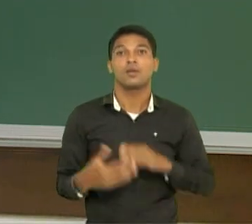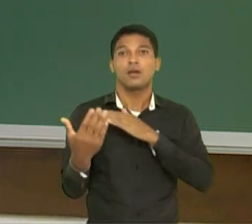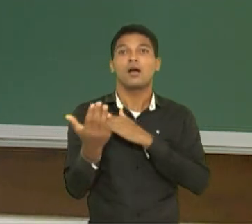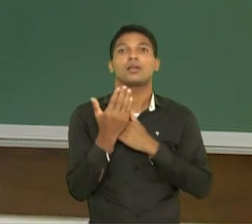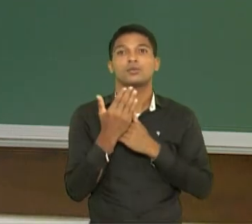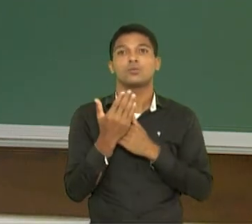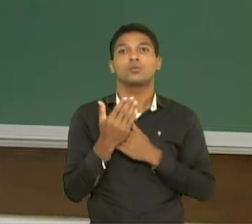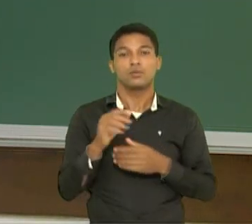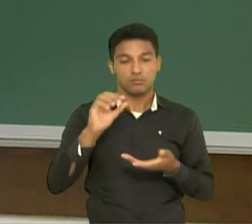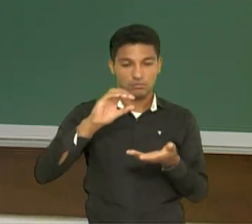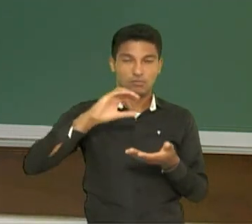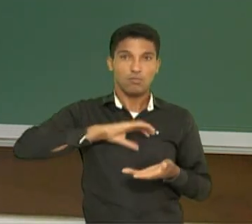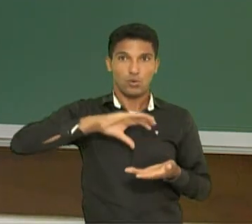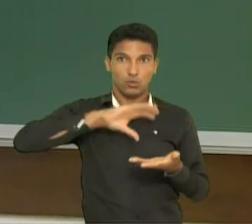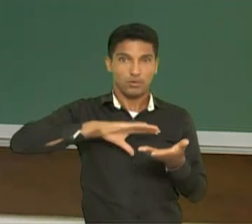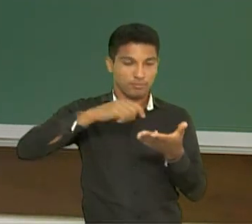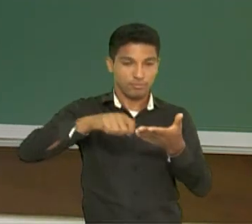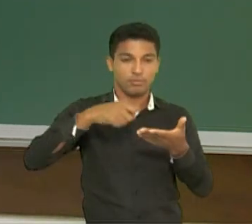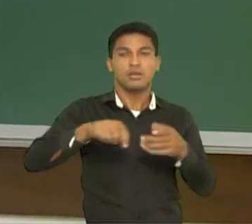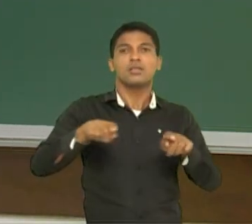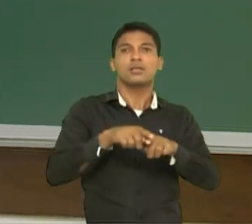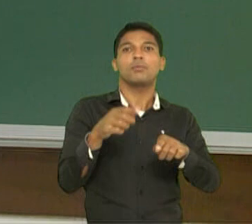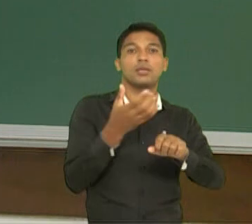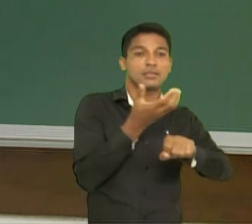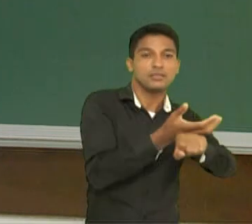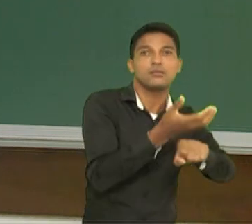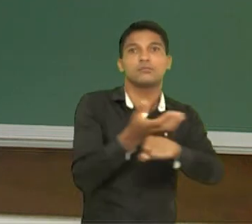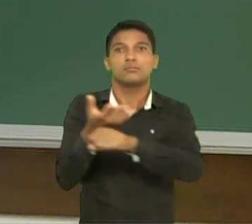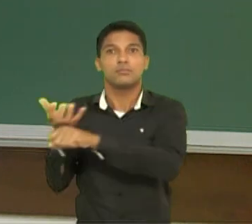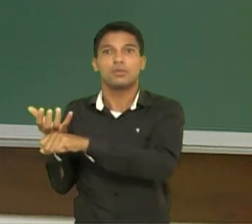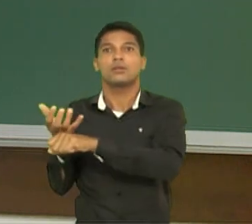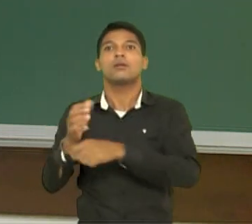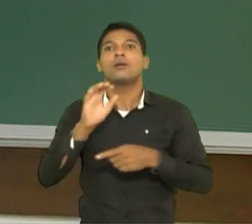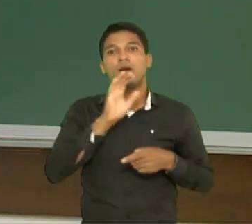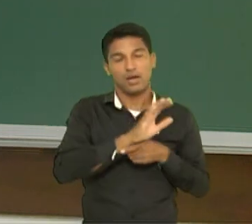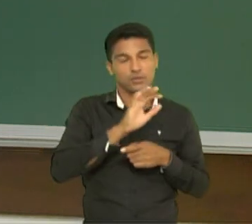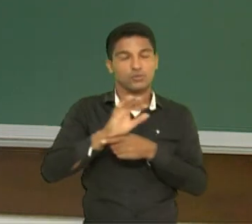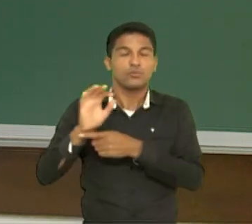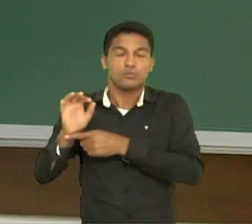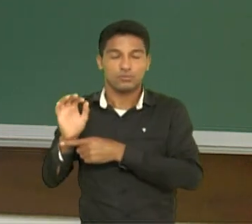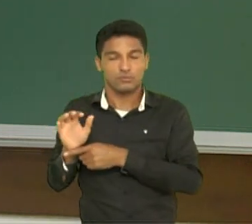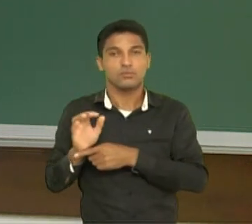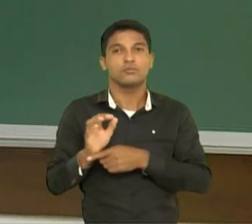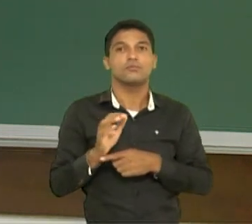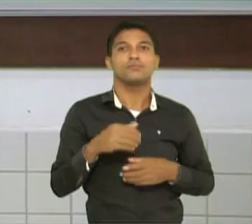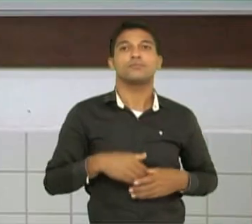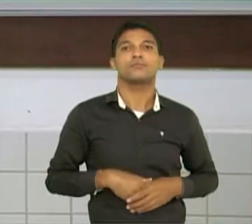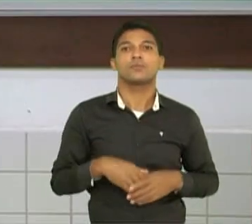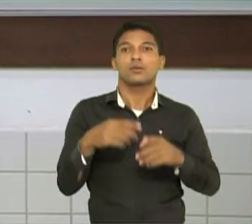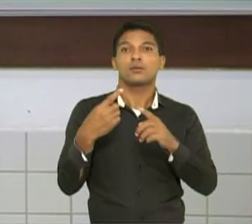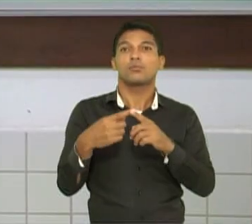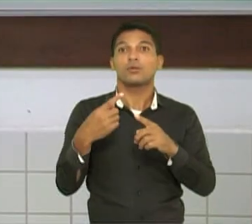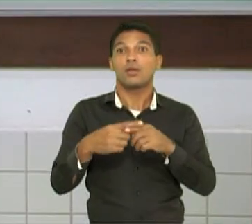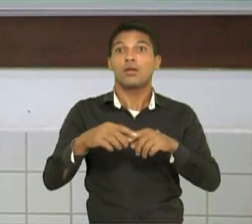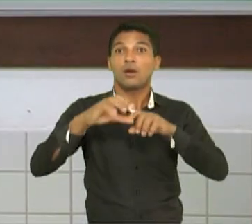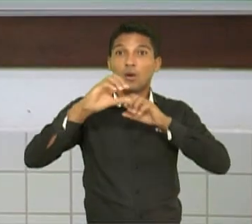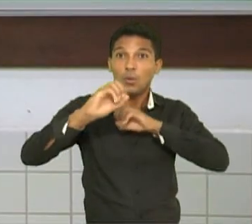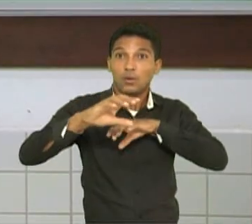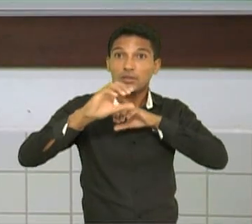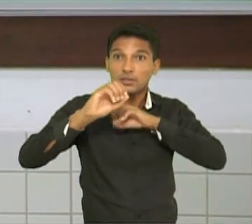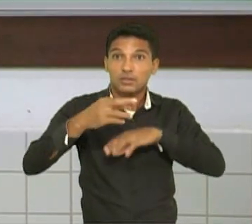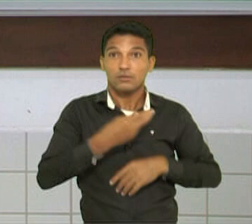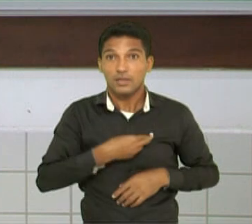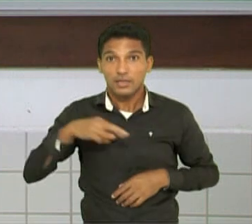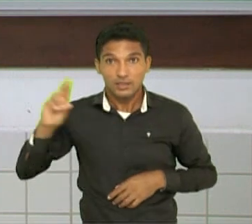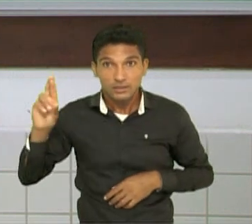muito em português, nas outras disciplinas, não apenas em português, literatura, porque afinal de contas, o ensino religioso, que não é aula